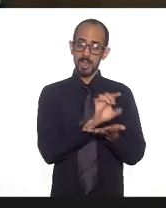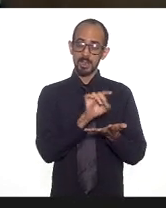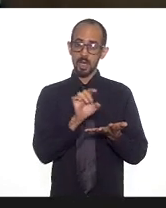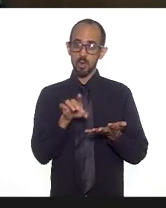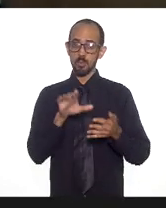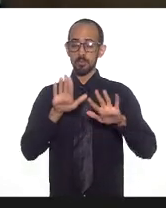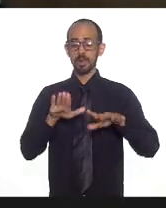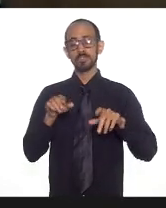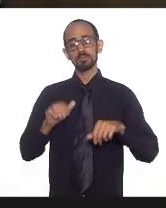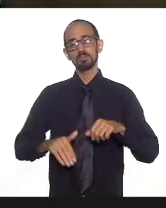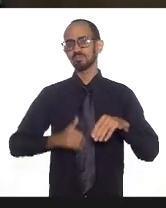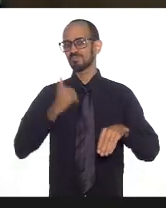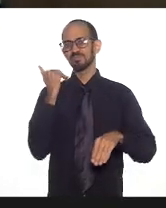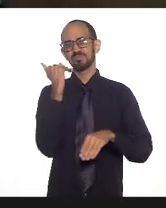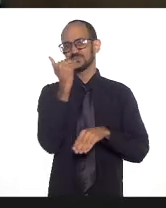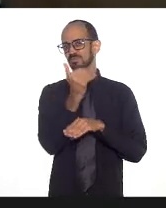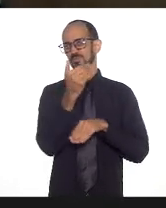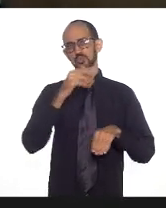todo o Estado, né?